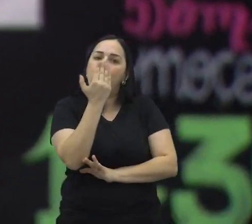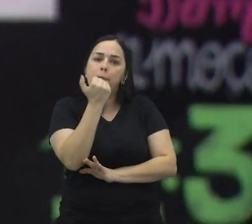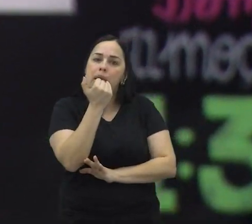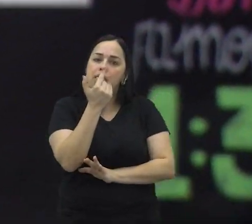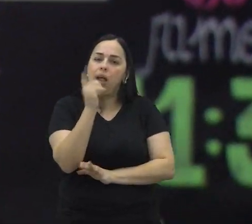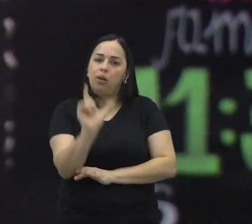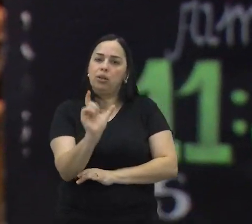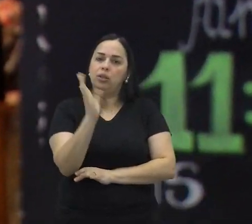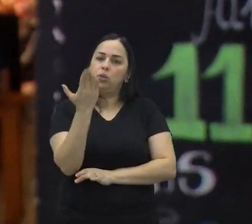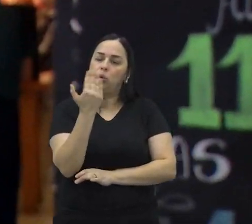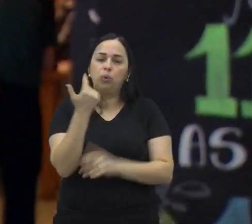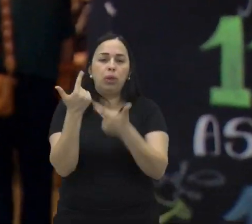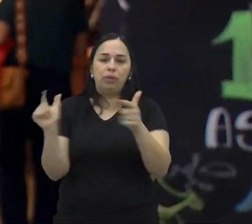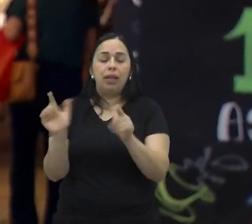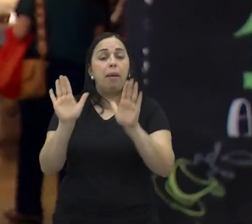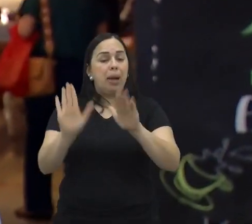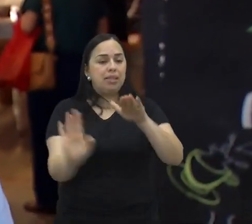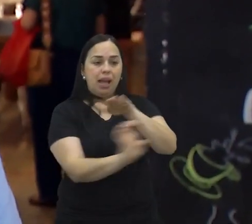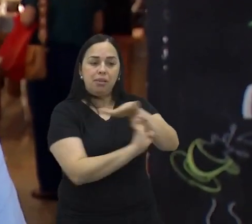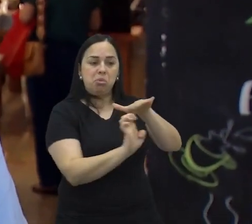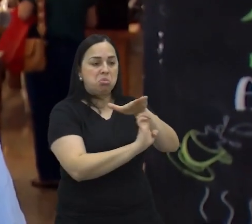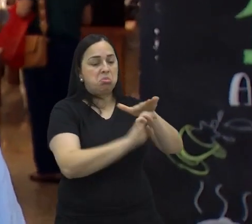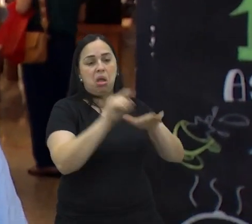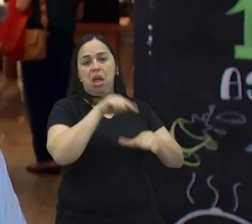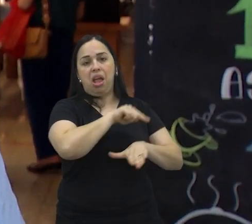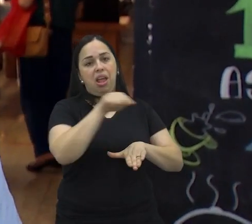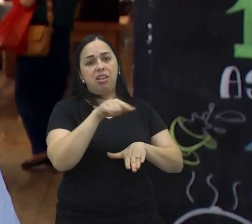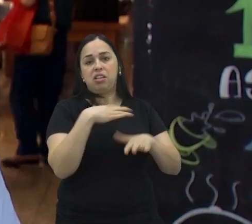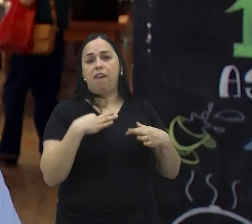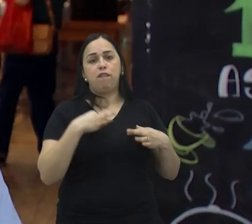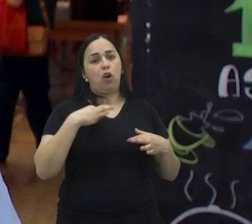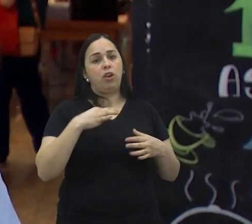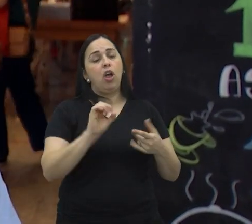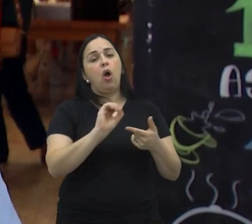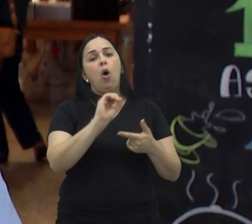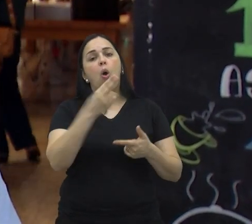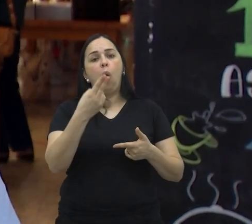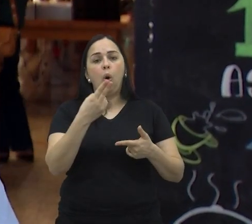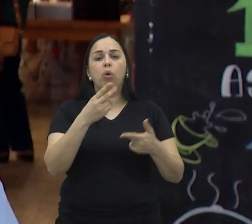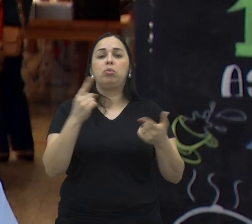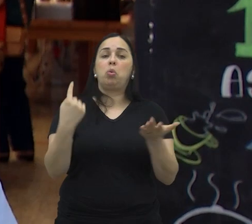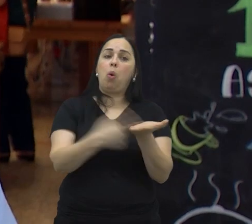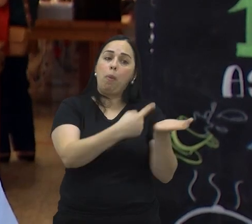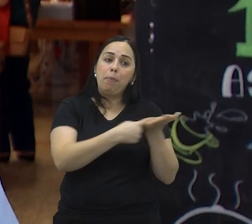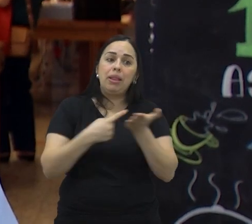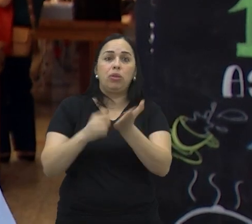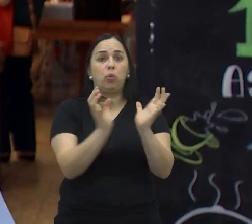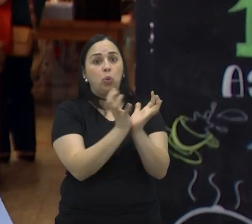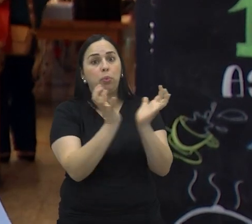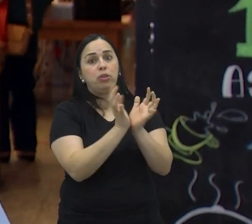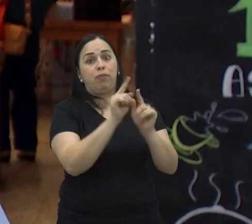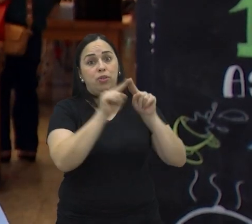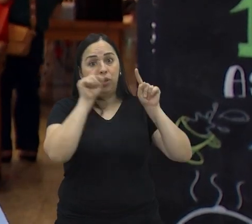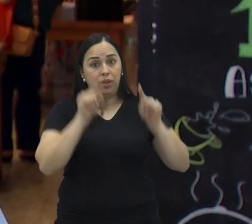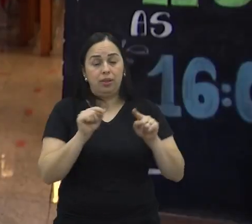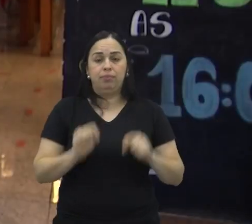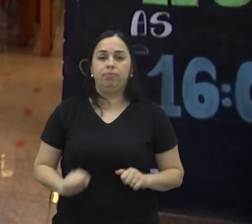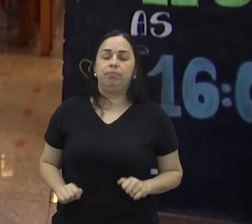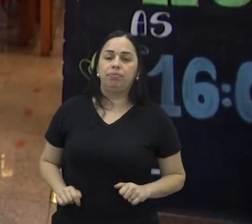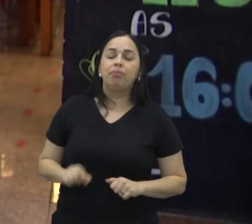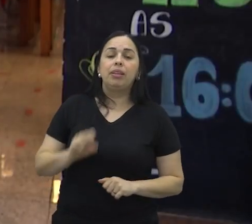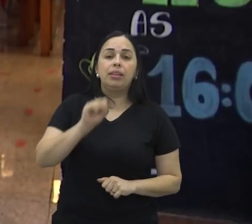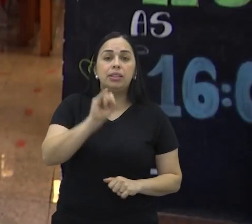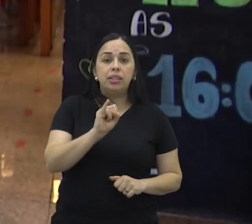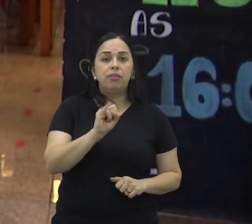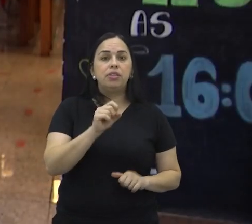economista explica que o benefício pode ser oferecido pelas empresas de forma voluntária ou conforme acordos coletivos.